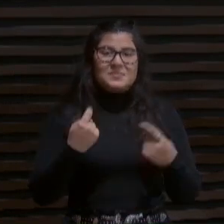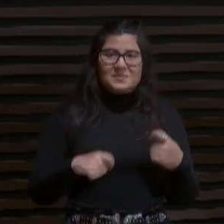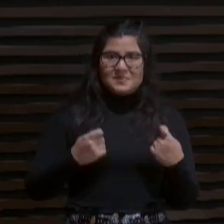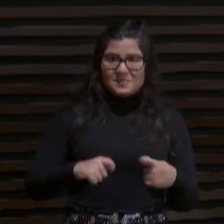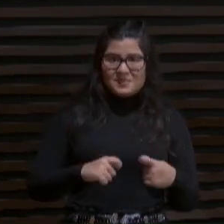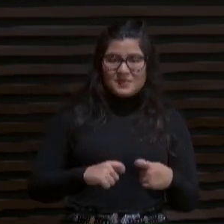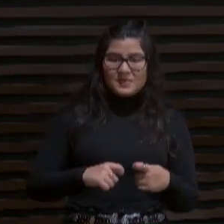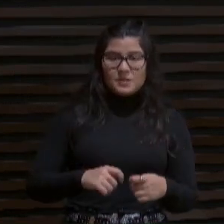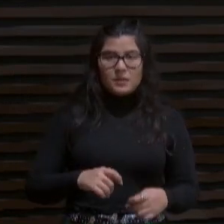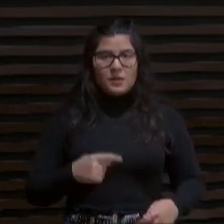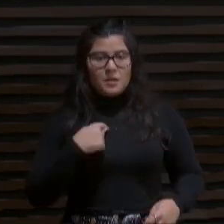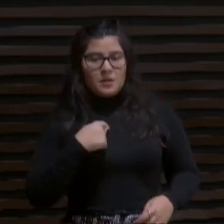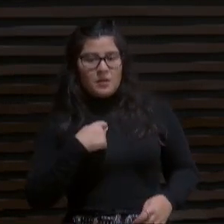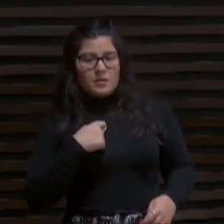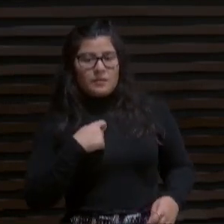e eu já começo a ficar esperto,